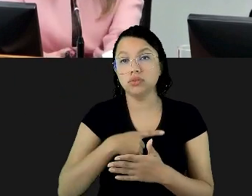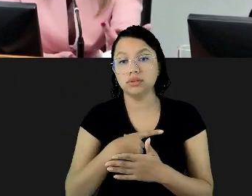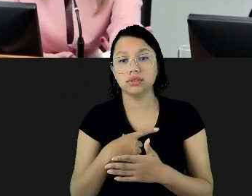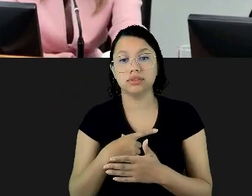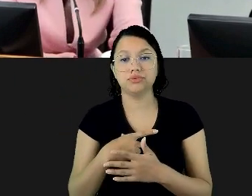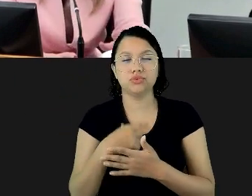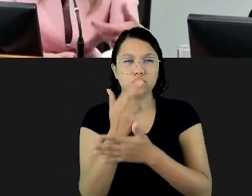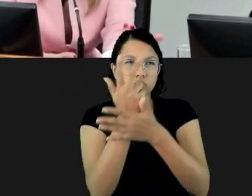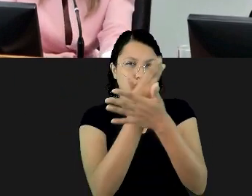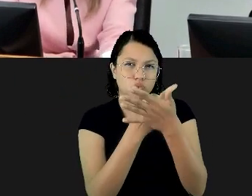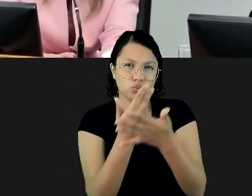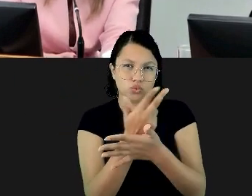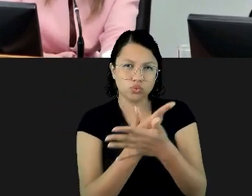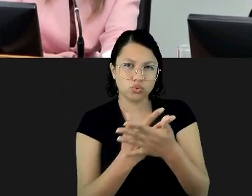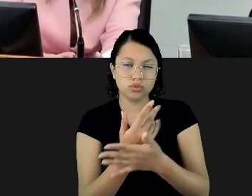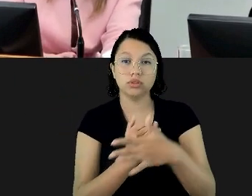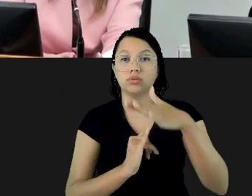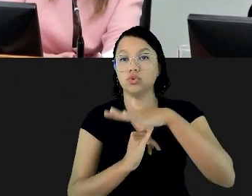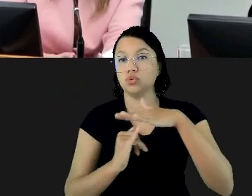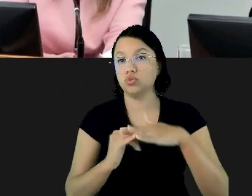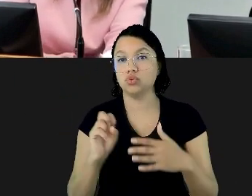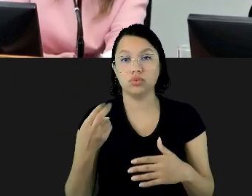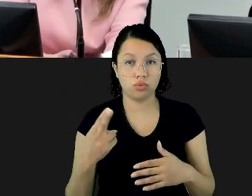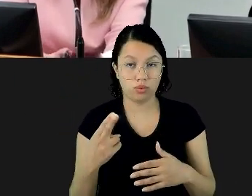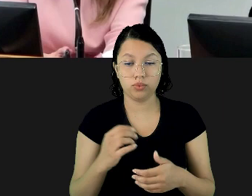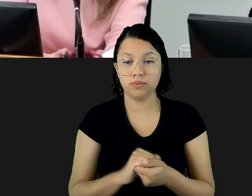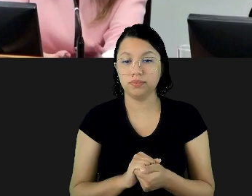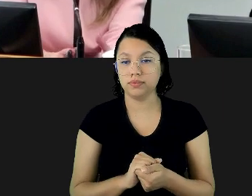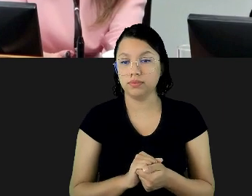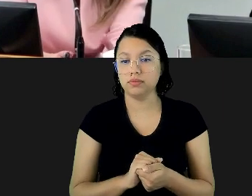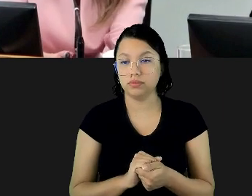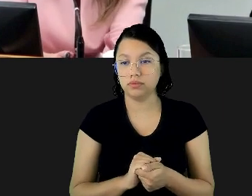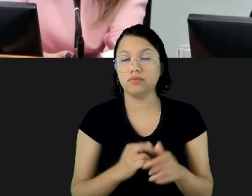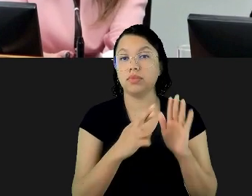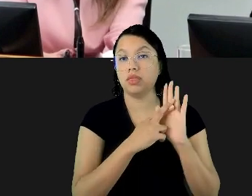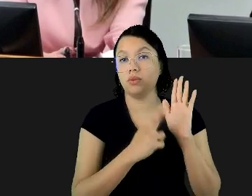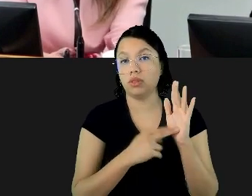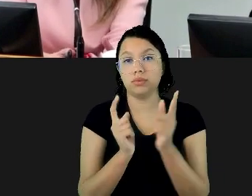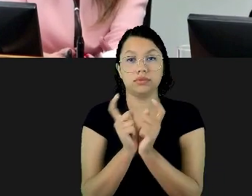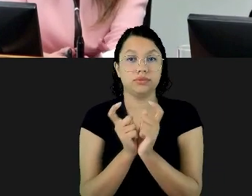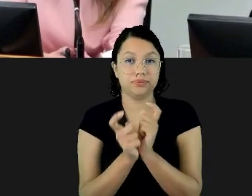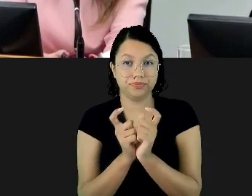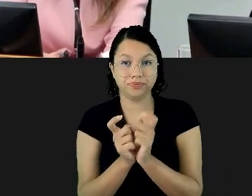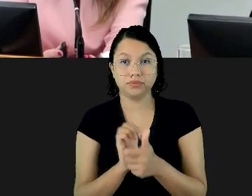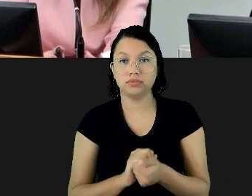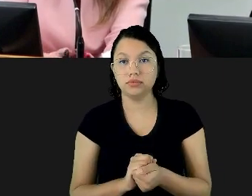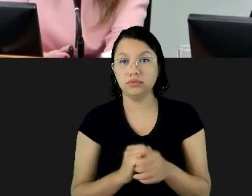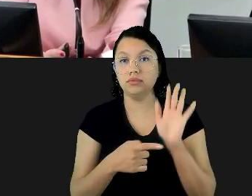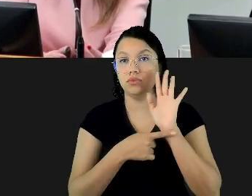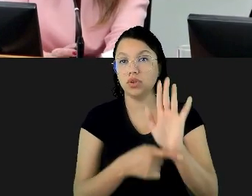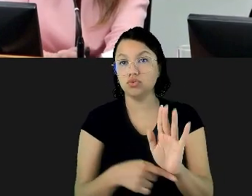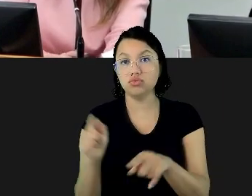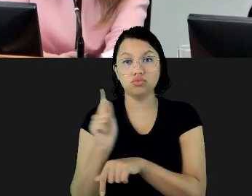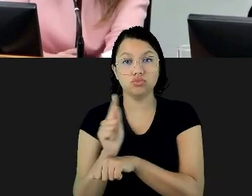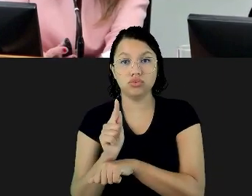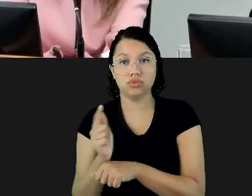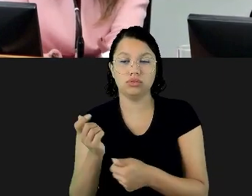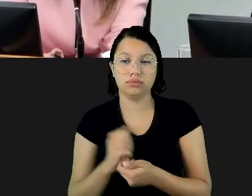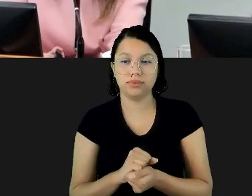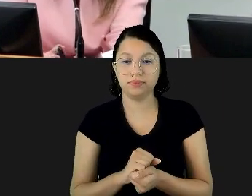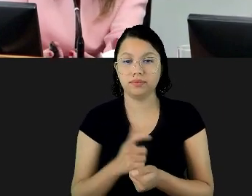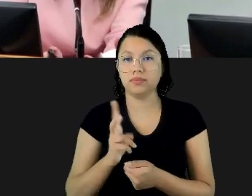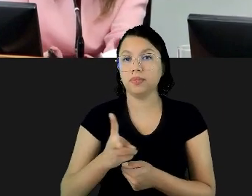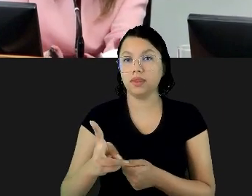ou disposições, regulamentos administrativos que auxiliam na gestão, sempre buscando aí uma coordenação